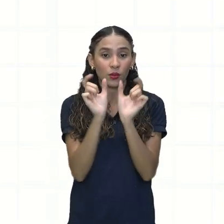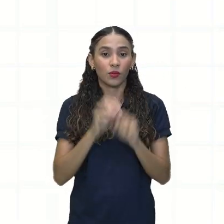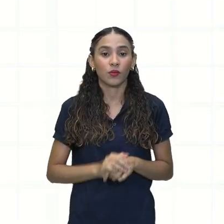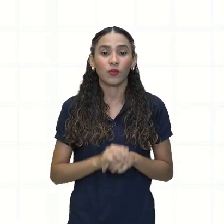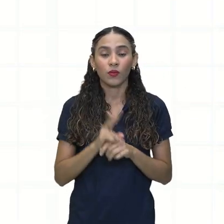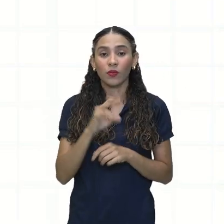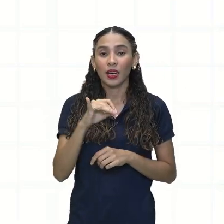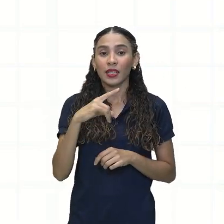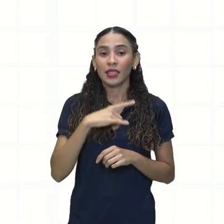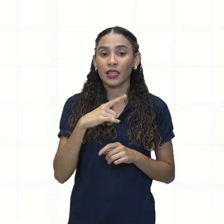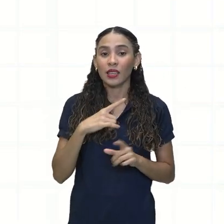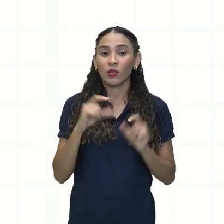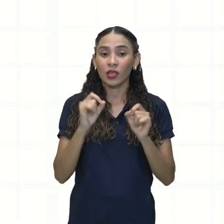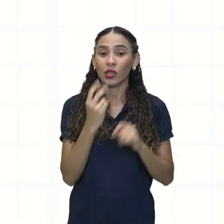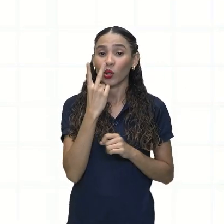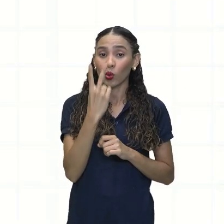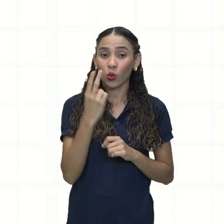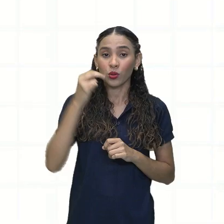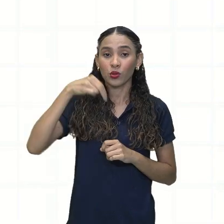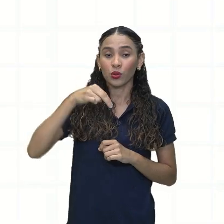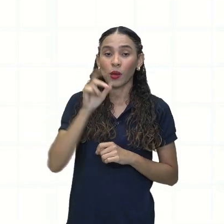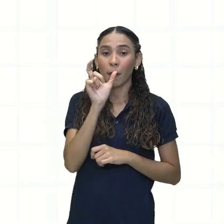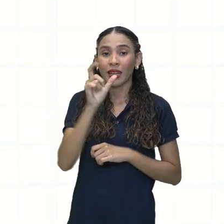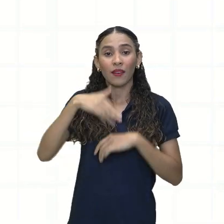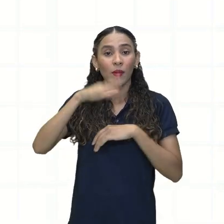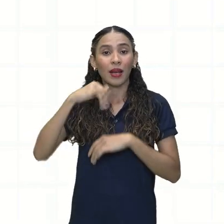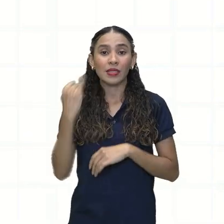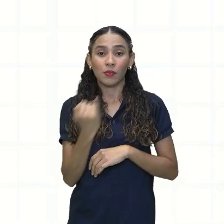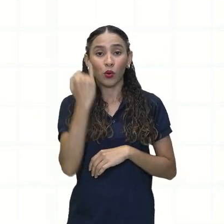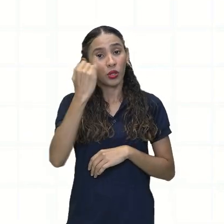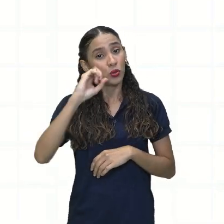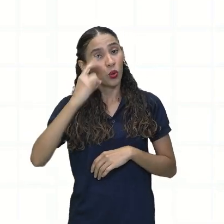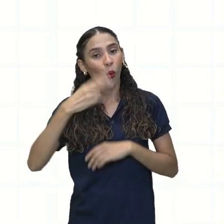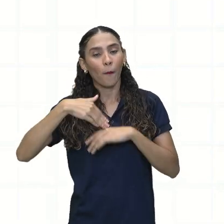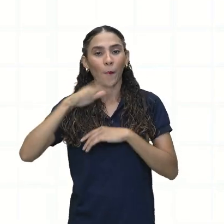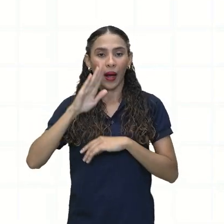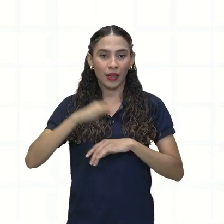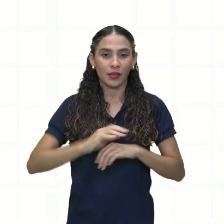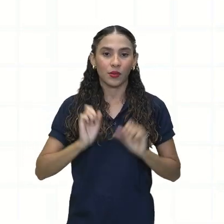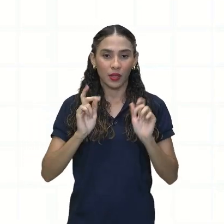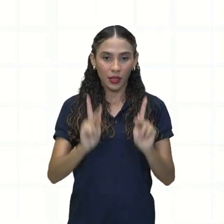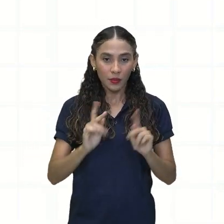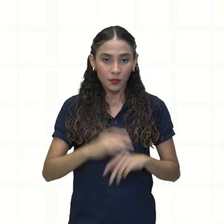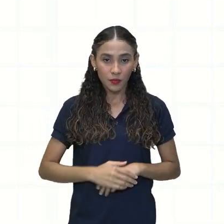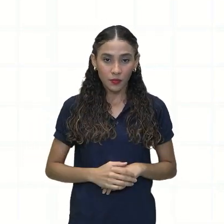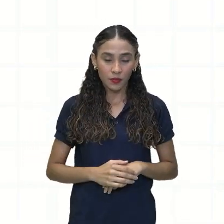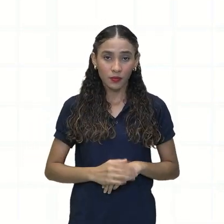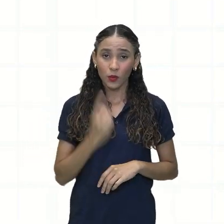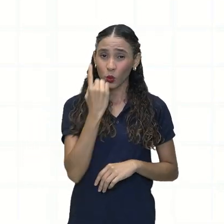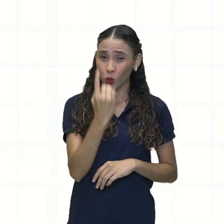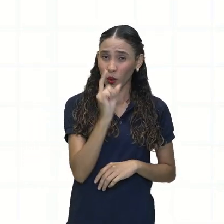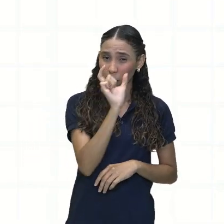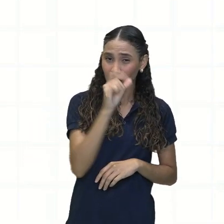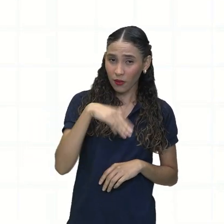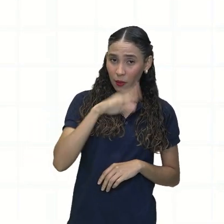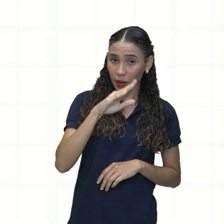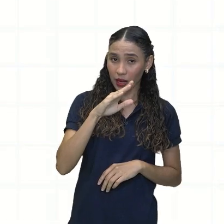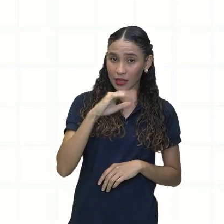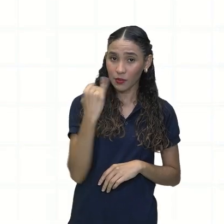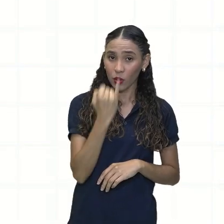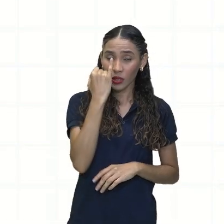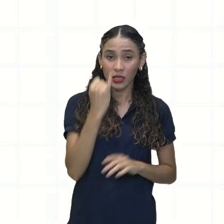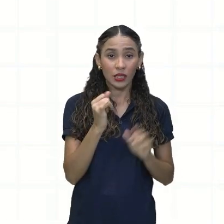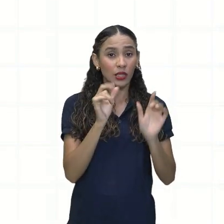vai ter dois núcleos ou mais, tá? Então, um núcleo só, sujeito